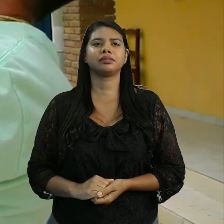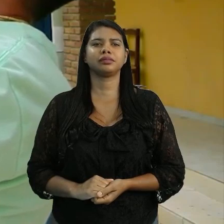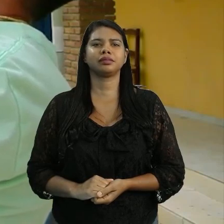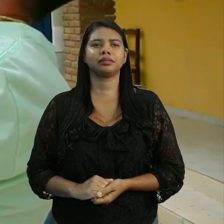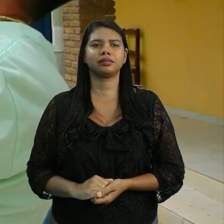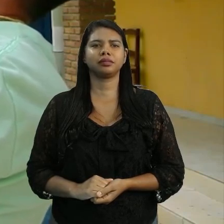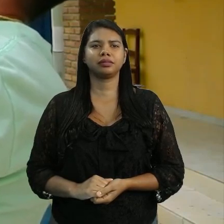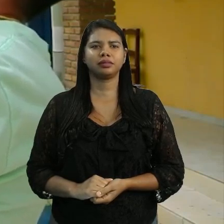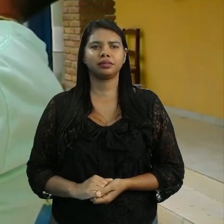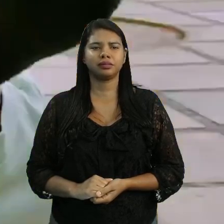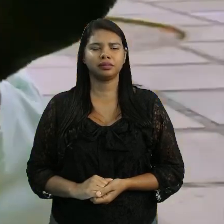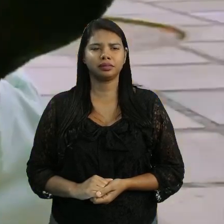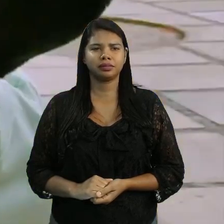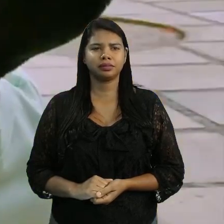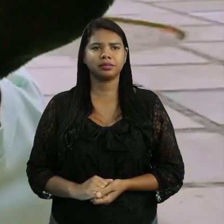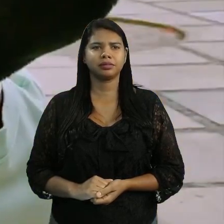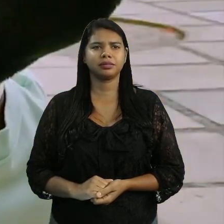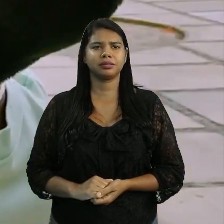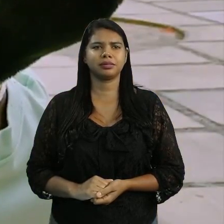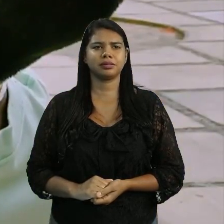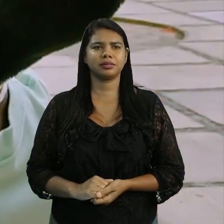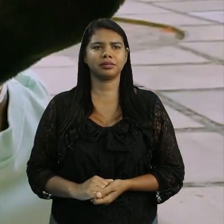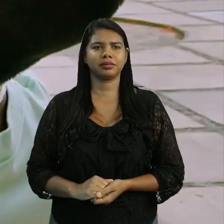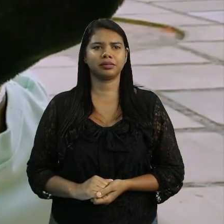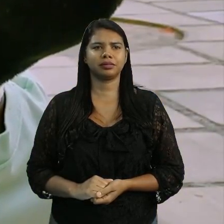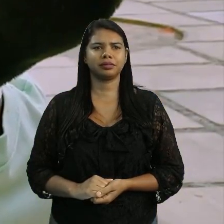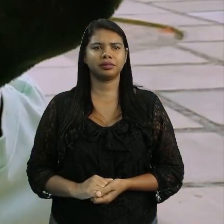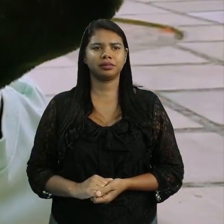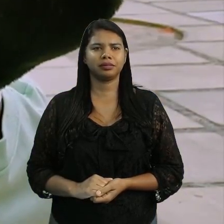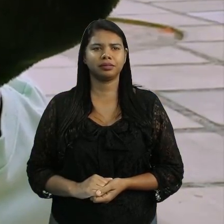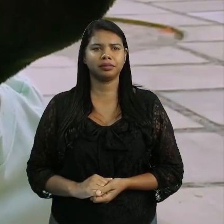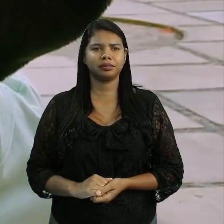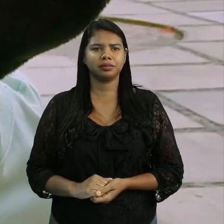Certo, perfeito. Obrigada, Rufine. Obrigada a vocês.